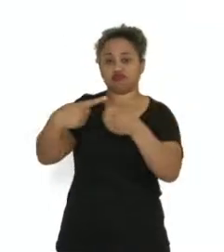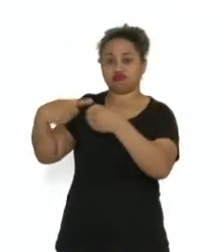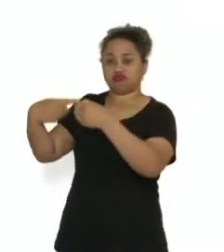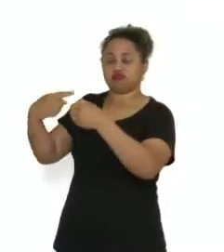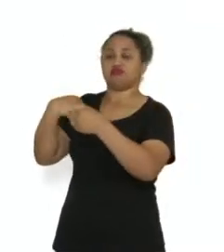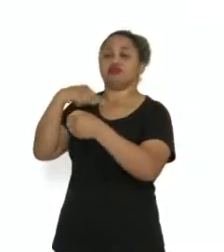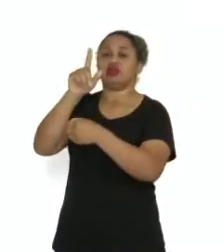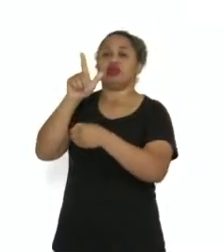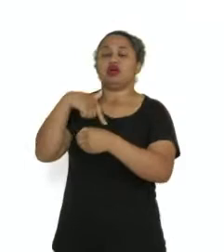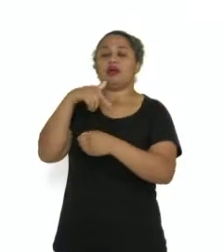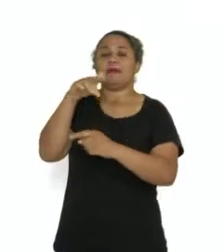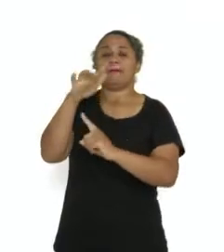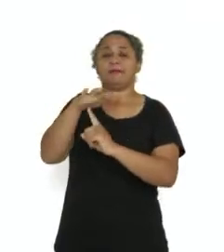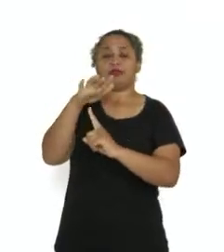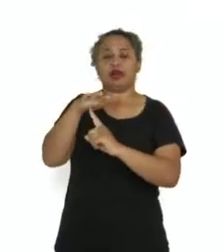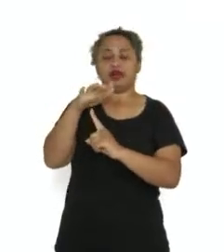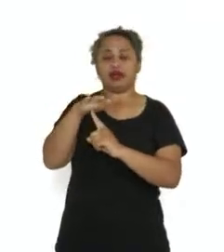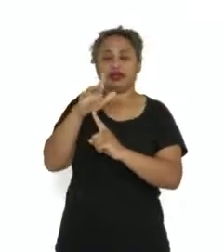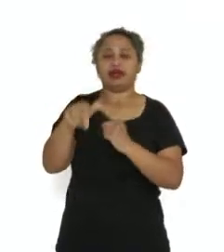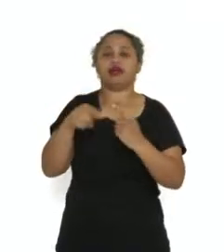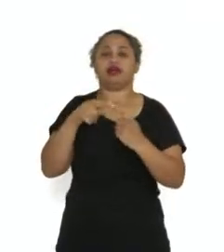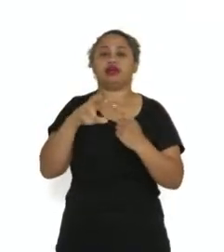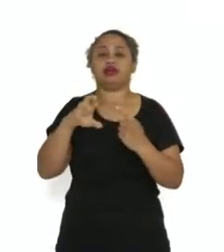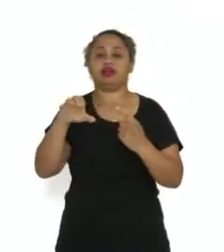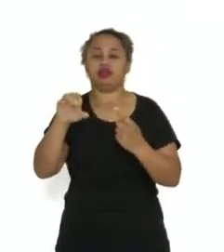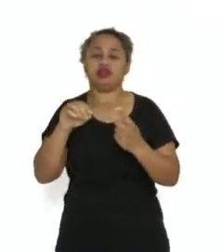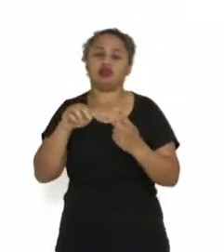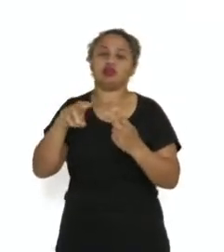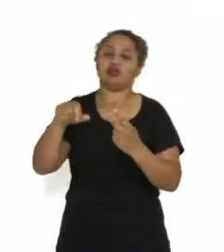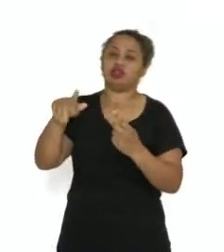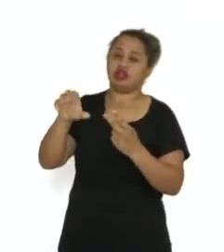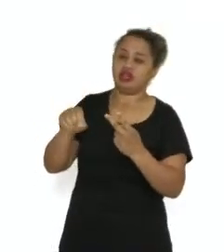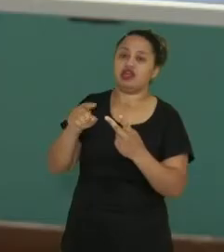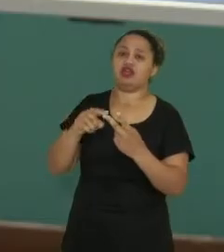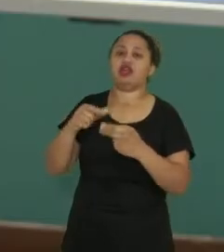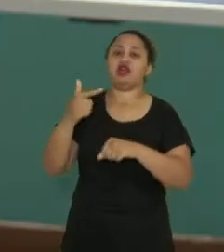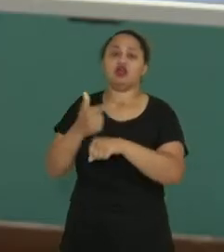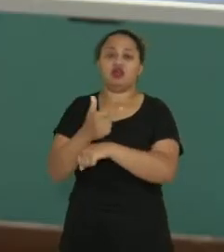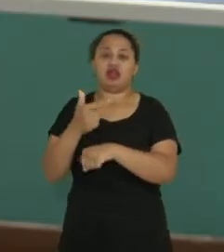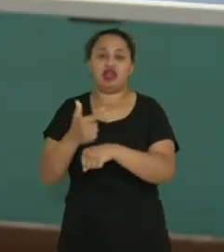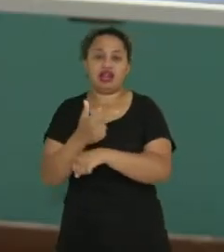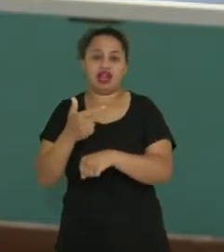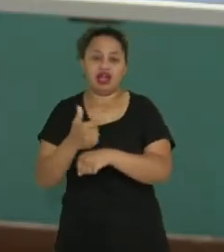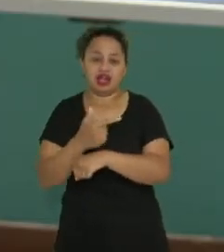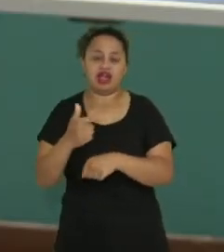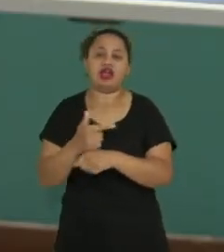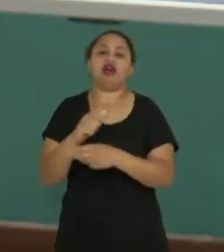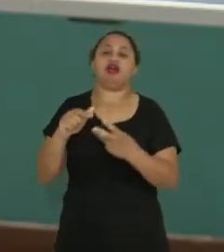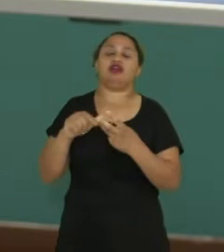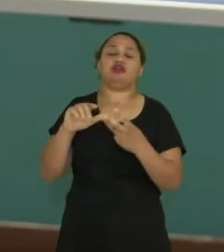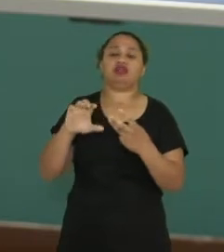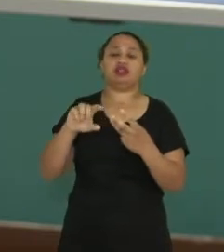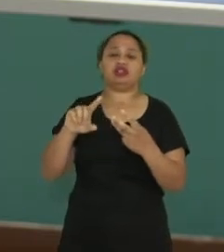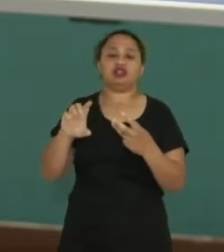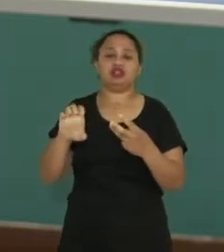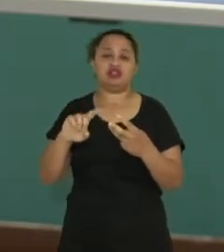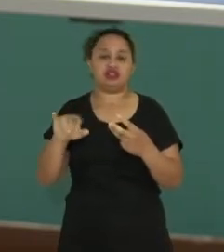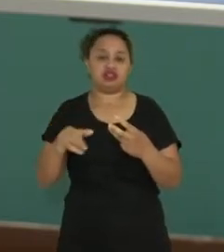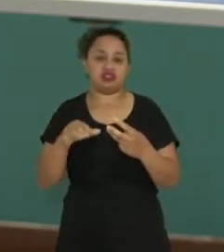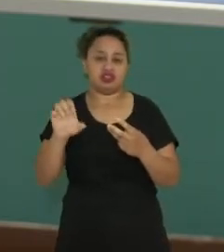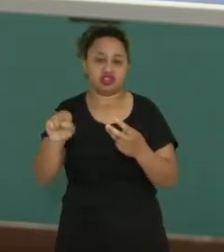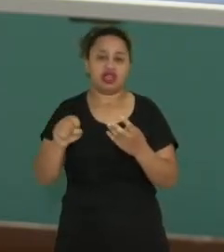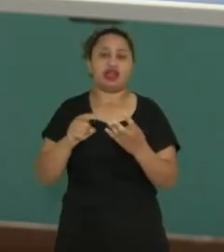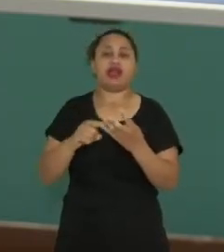como Rio Negro, Lapa, Sengés, Castro, né, e onde esses tropeiros passavam, formavam-se